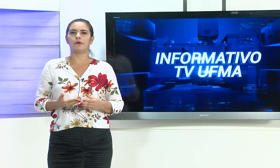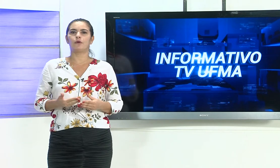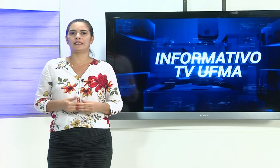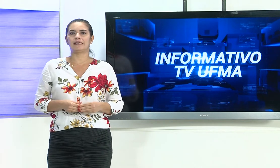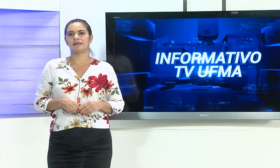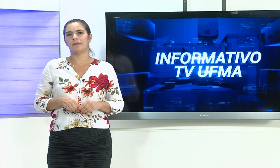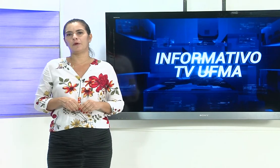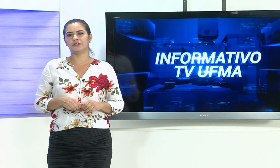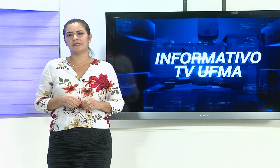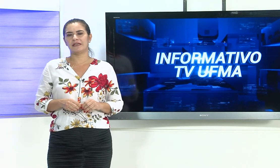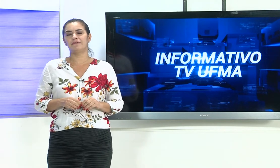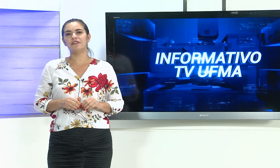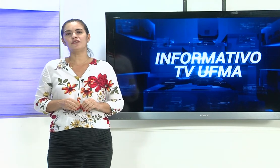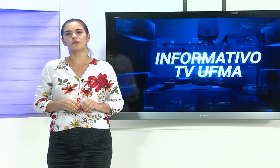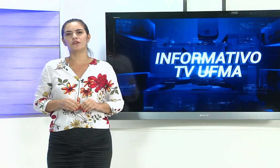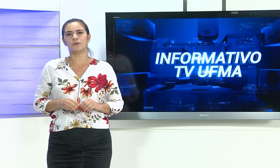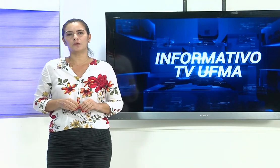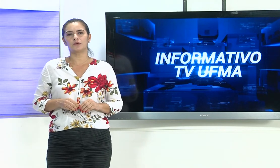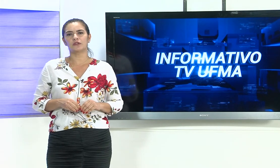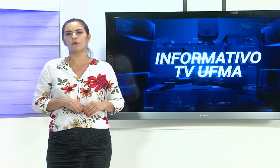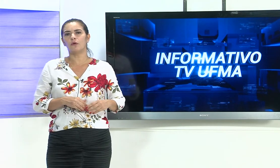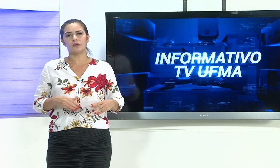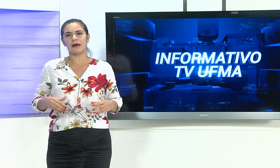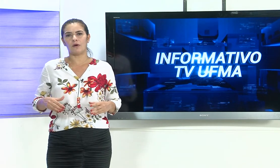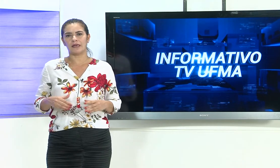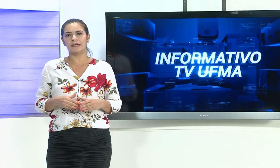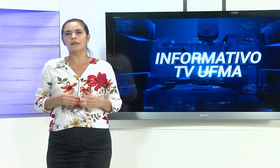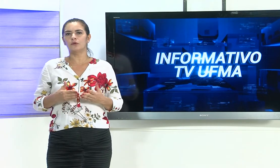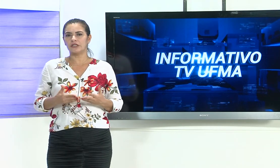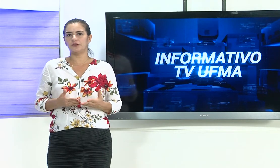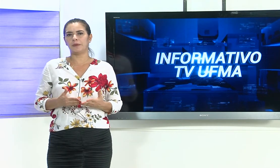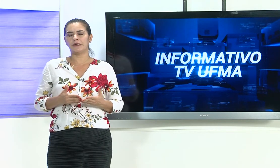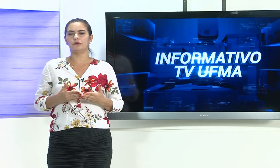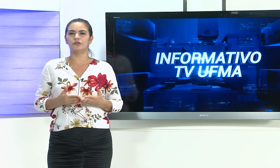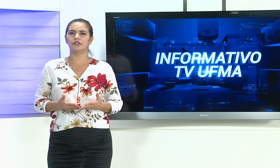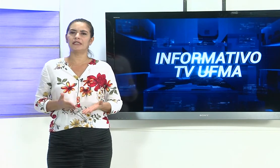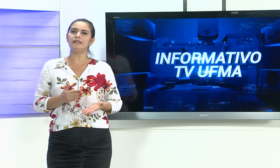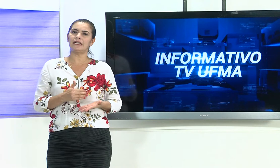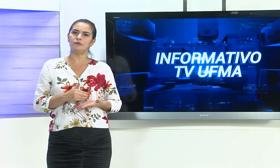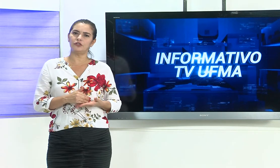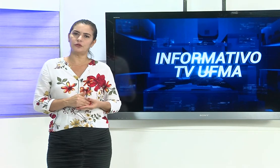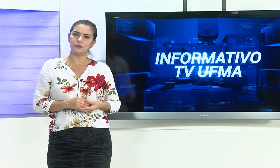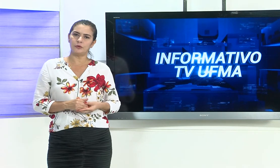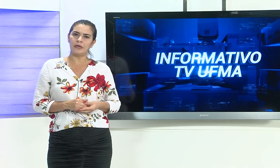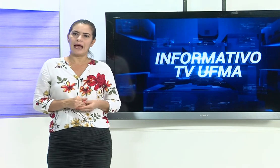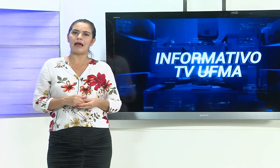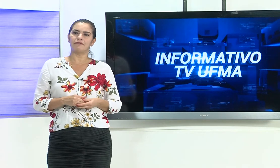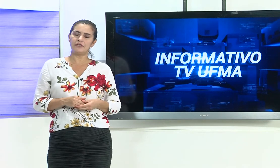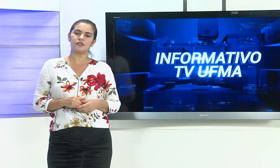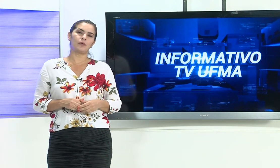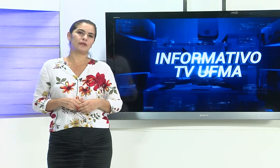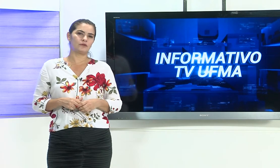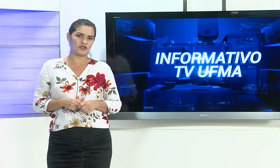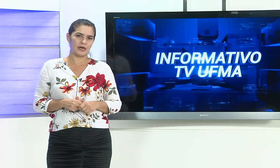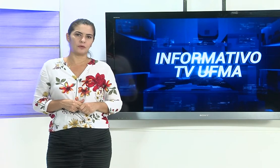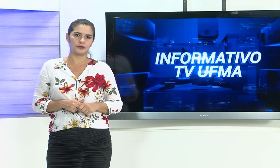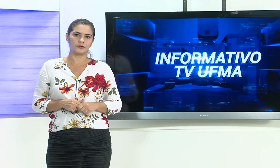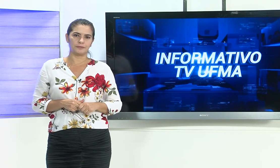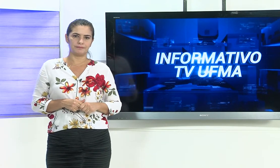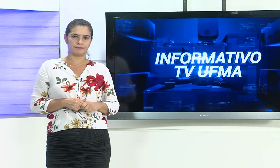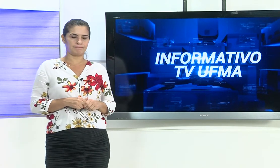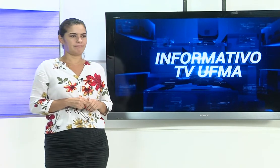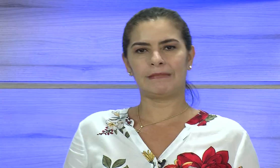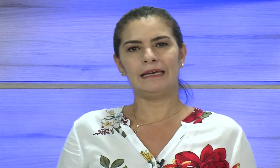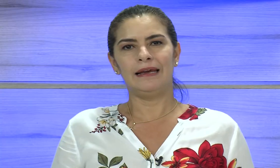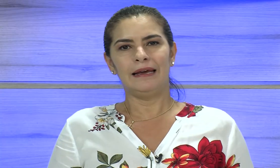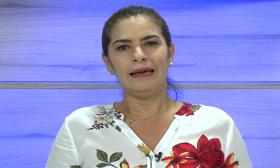o banho foram coletadas amostras em 22 pontos ao longo da orla durante o período de 31 de Julho a 24 de